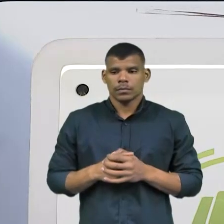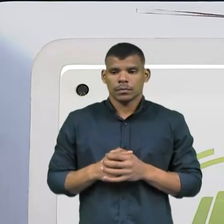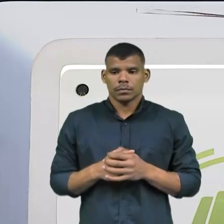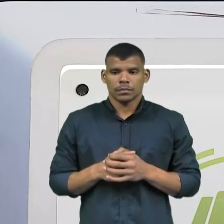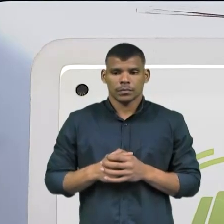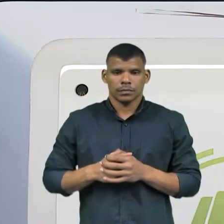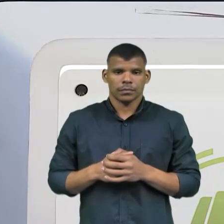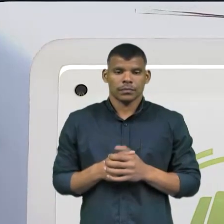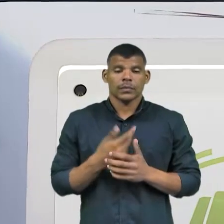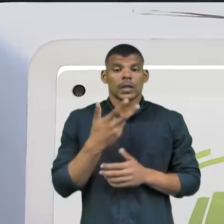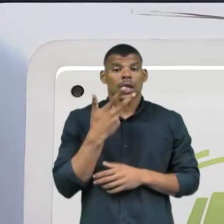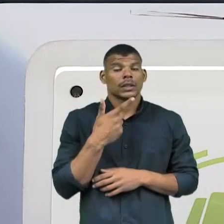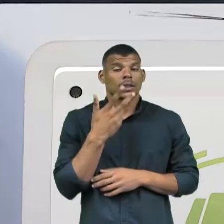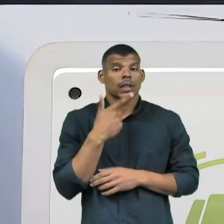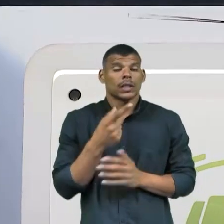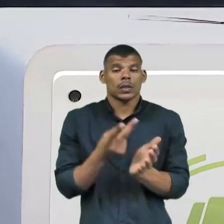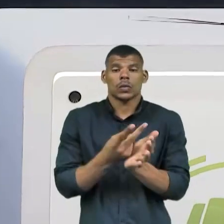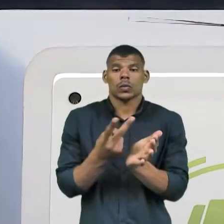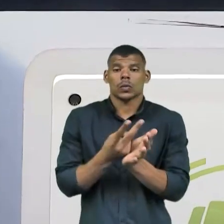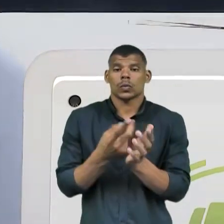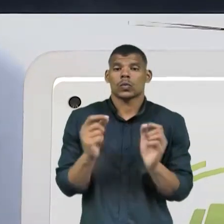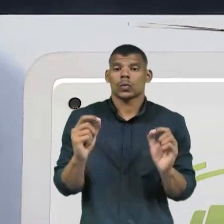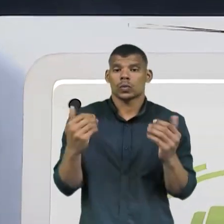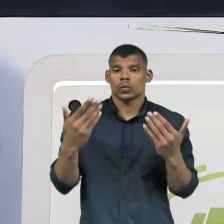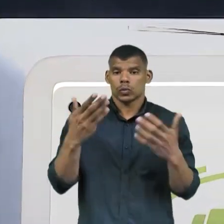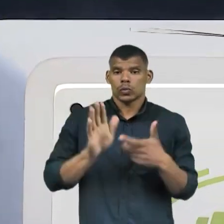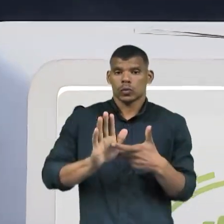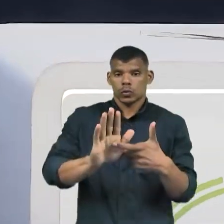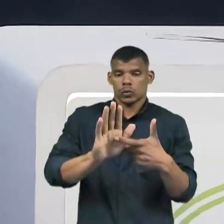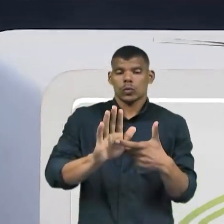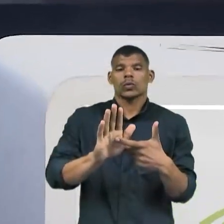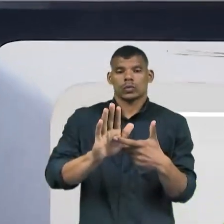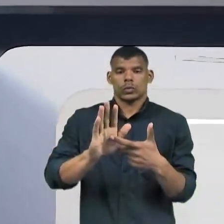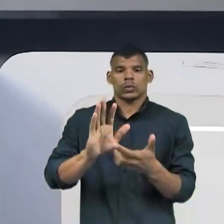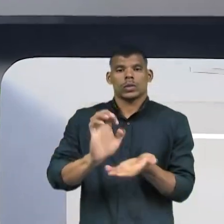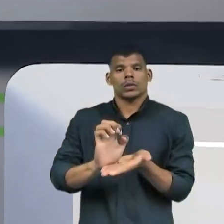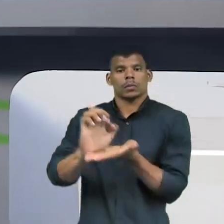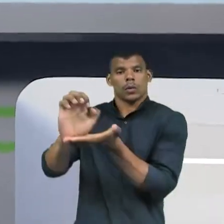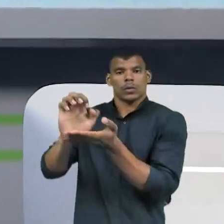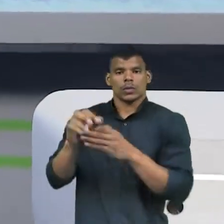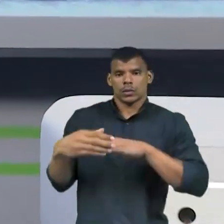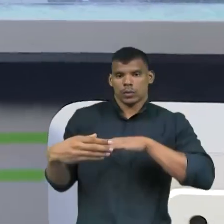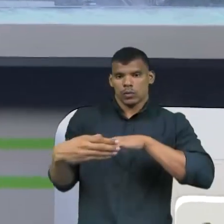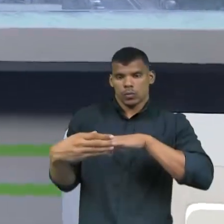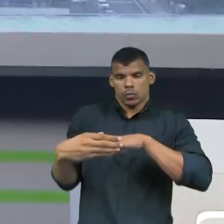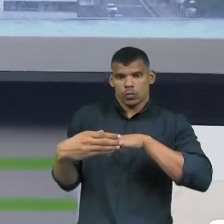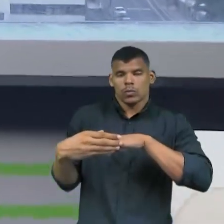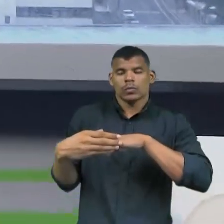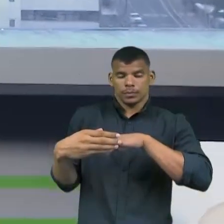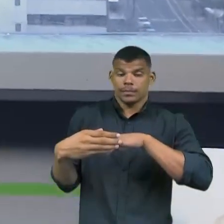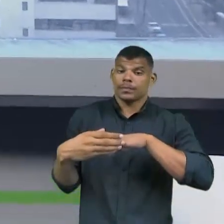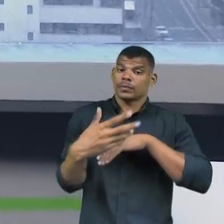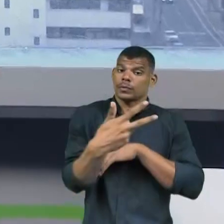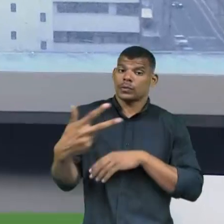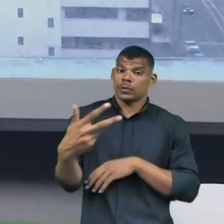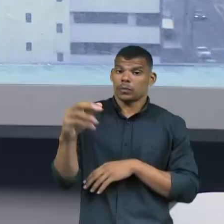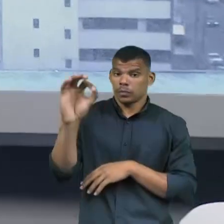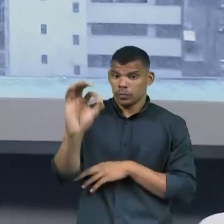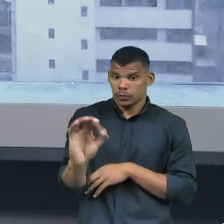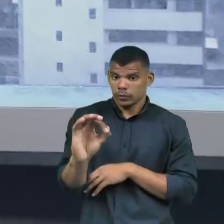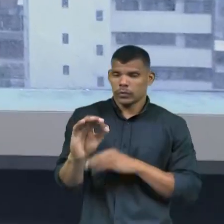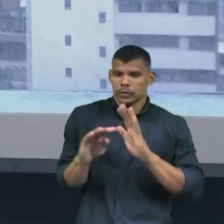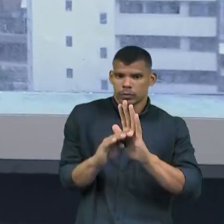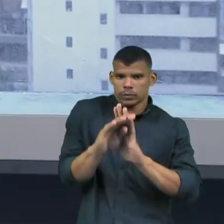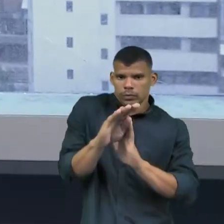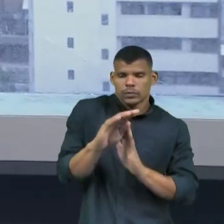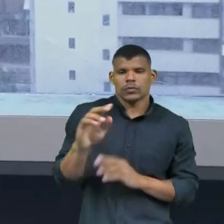O Ceará continua como destaque na exportação de calçados. A atividade registrou um crescimento de 33% de janeiro a